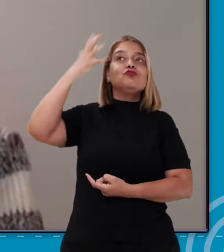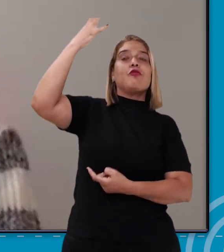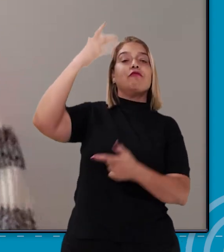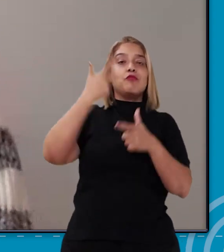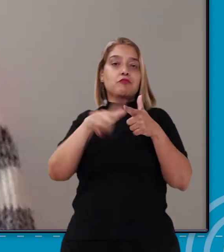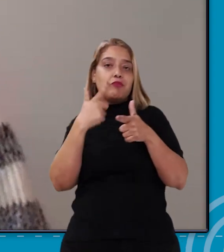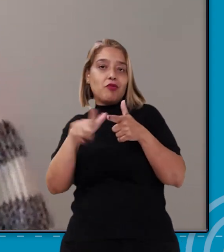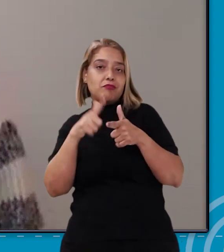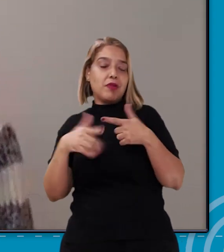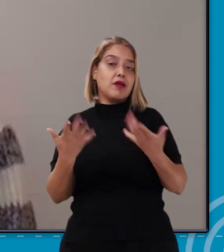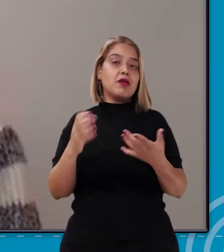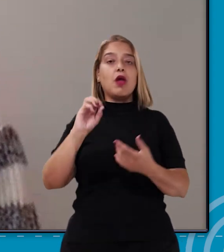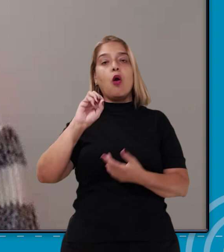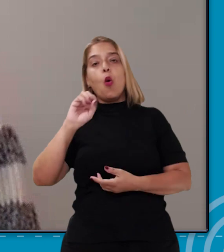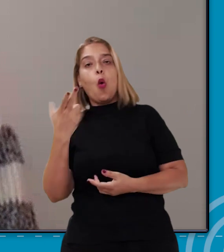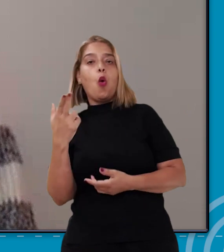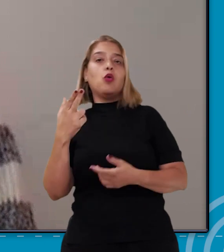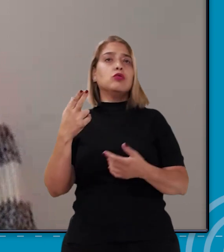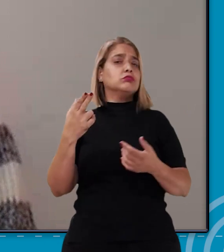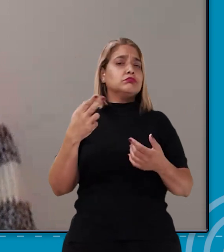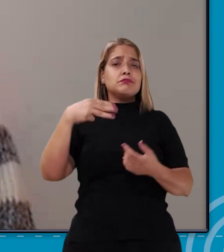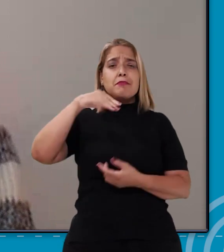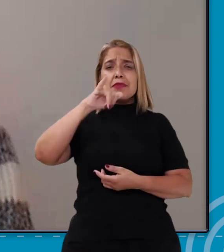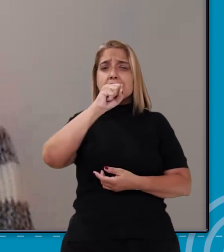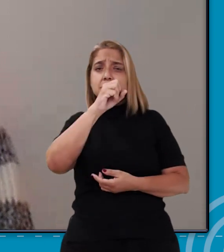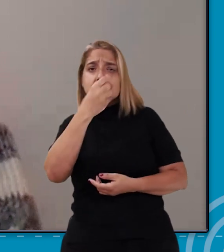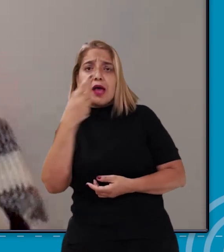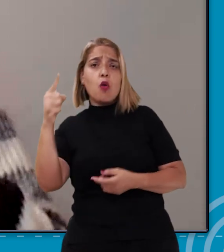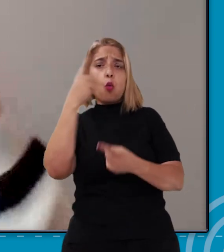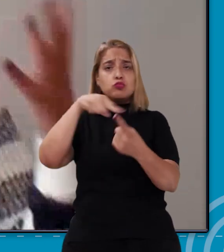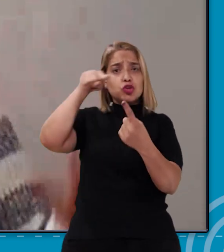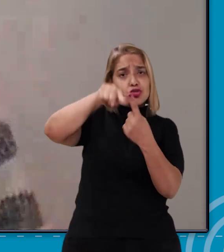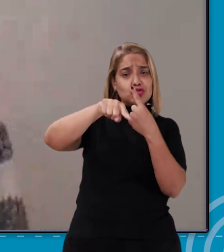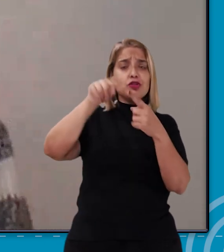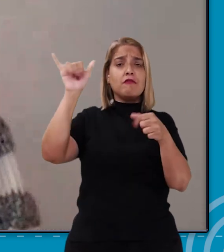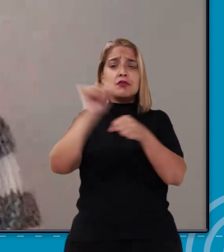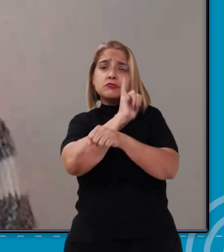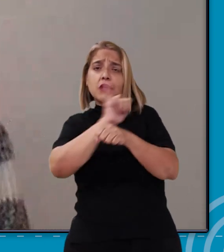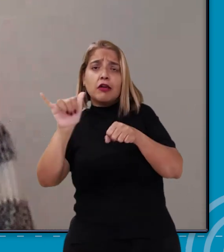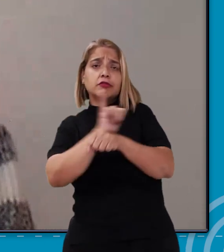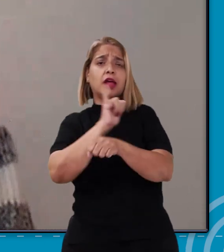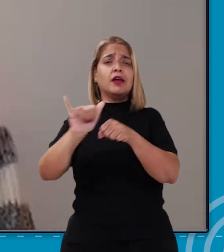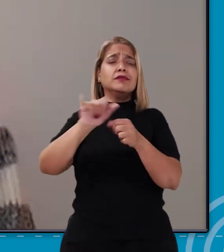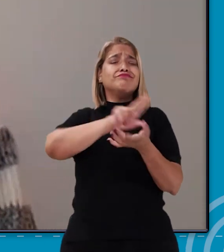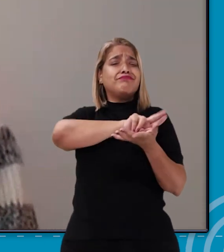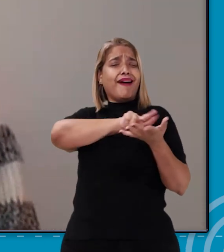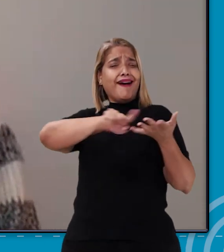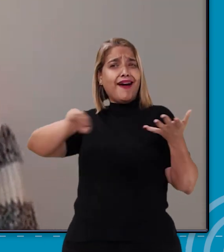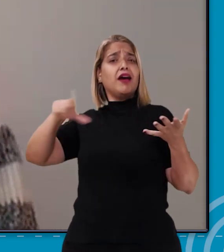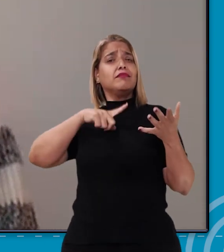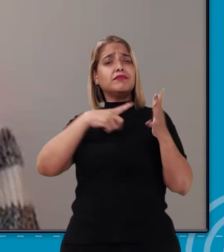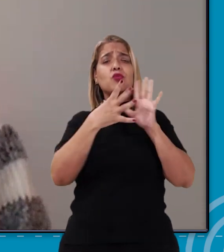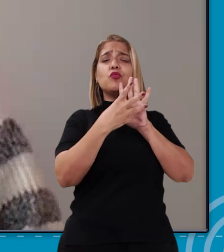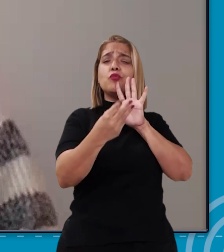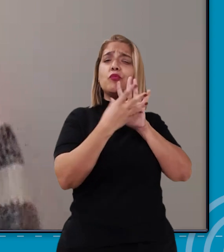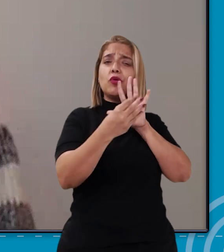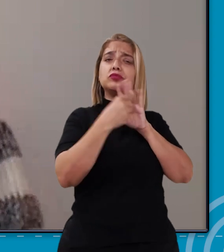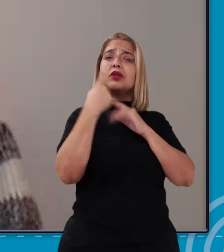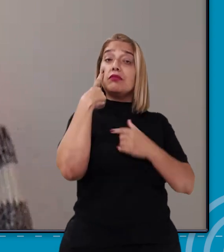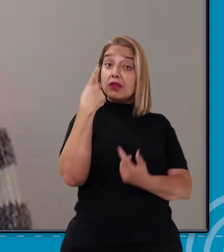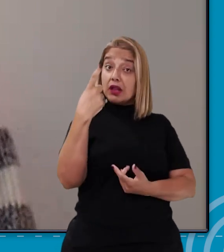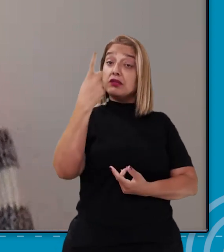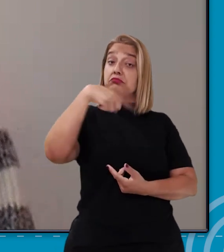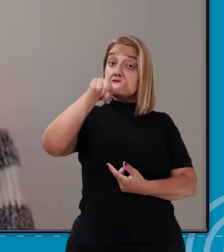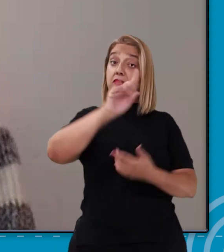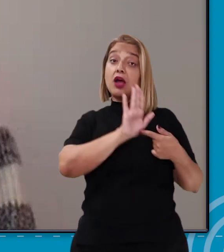a solucionar um problema ou a realizar uma missão, eles trazem uma perspectiva prática, então eles têm um apelo